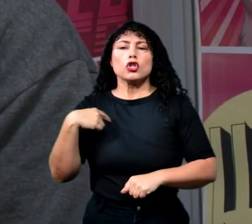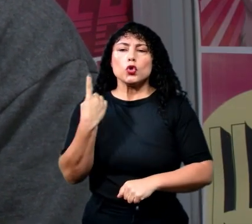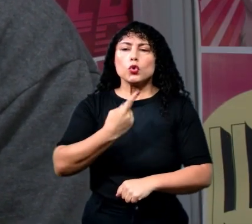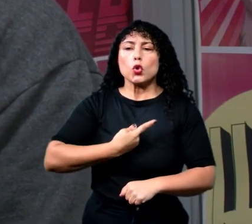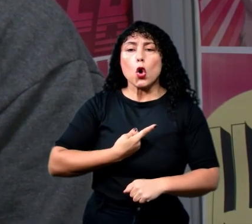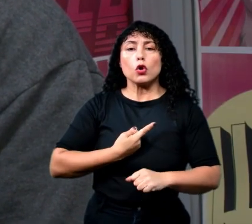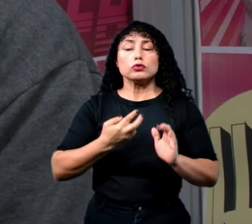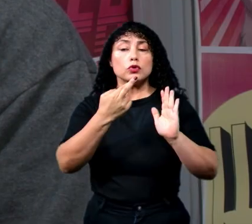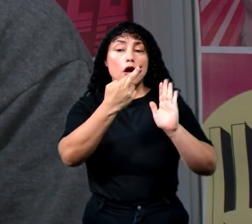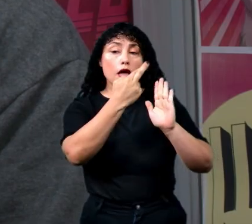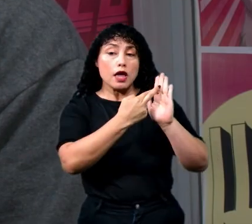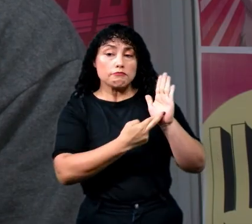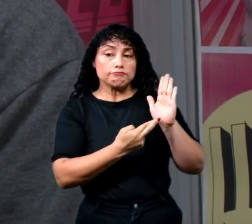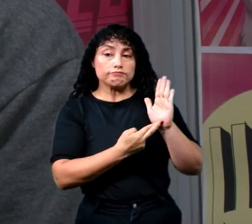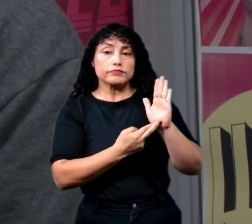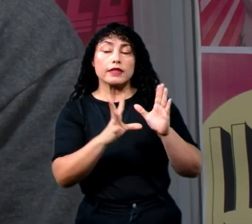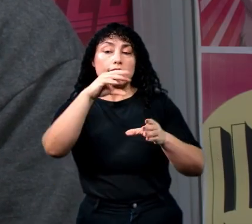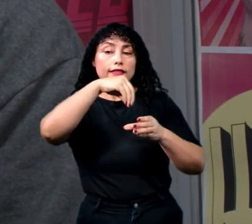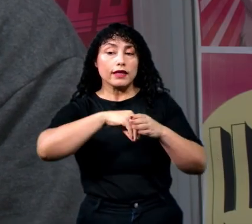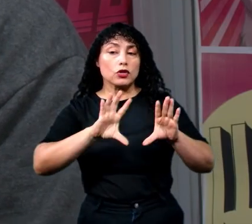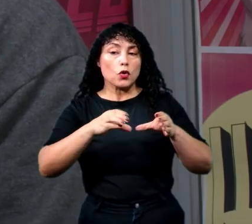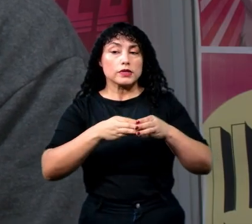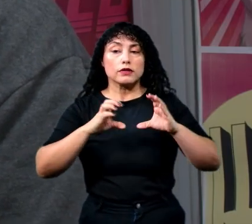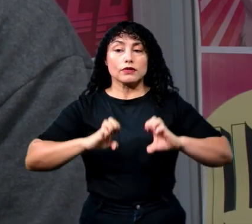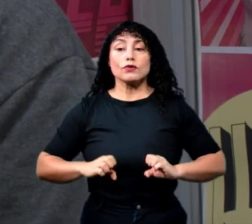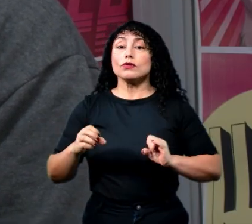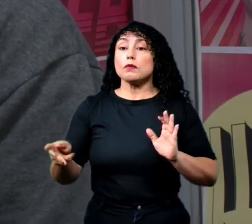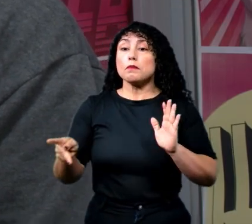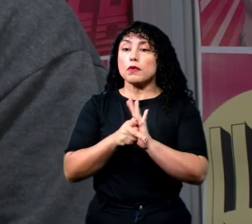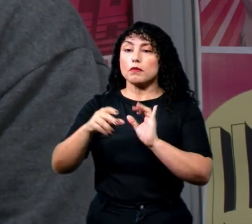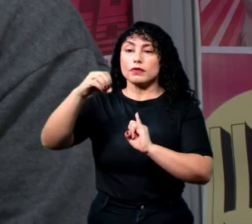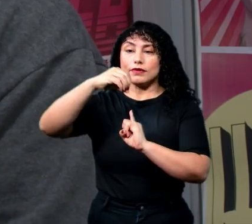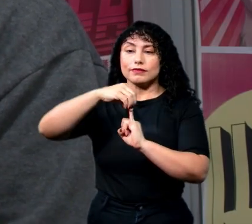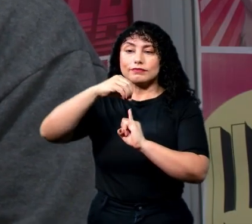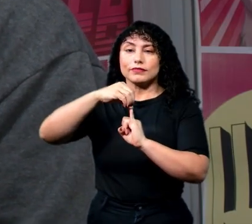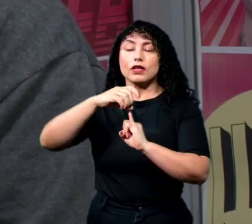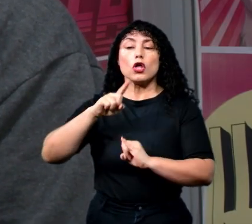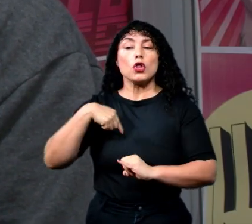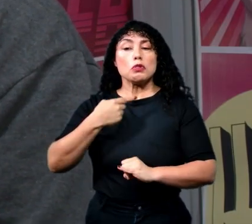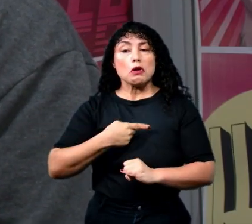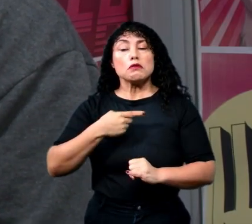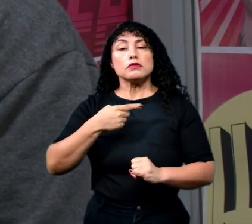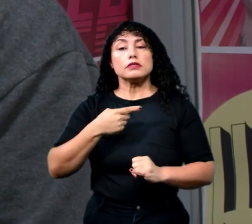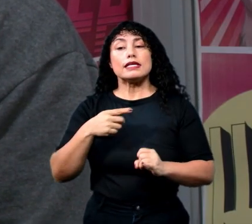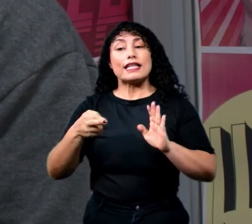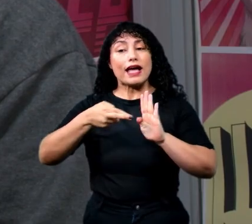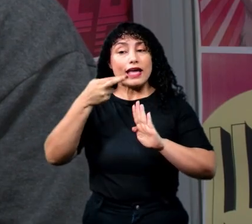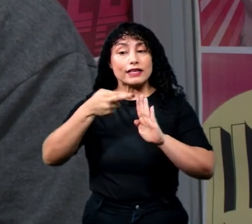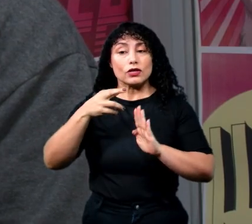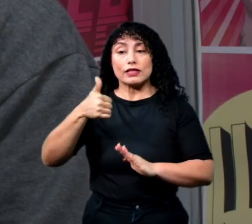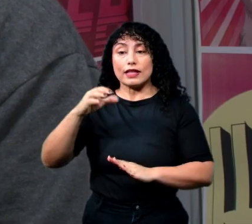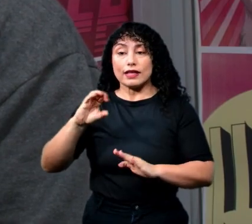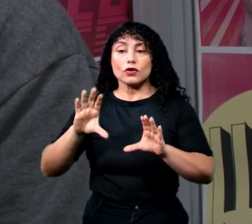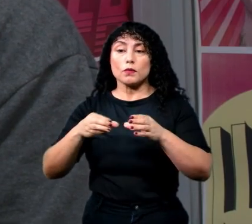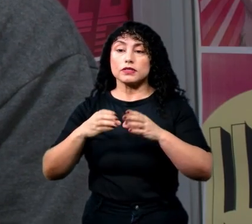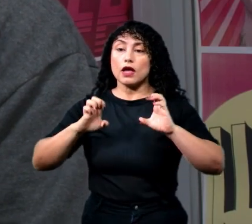nosso regimento interno da comissão de ética do IFB, né, prevê que a gente, e também na resolução 10 da